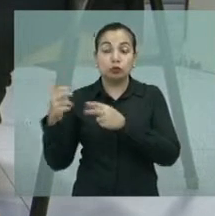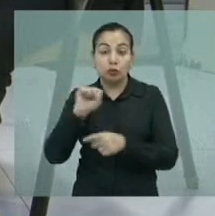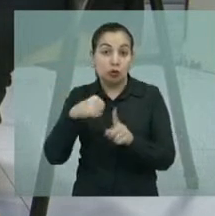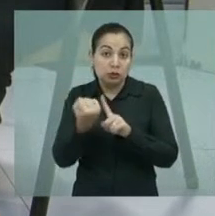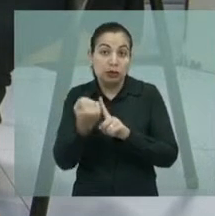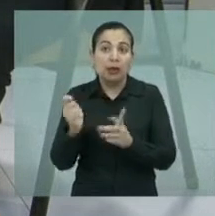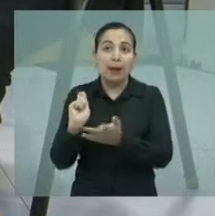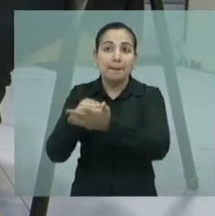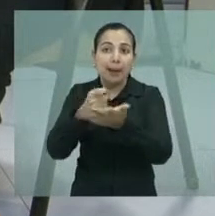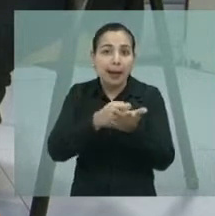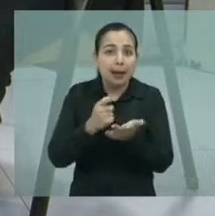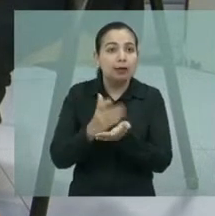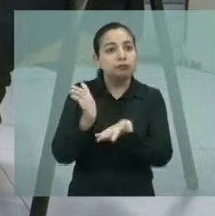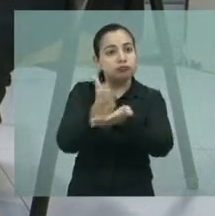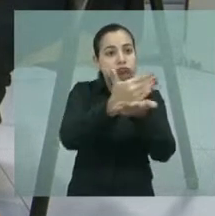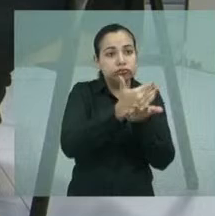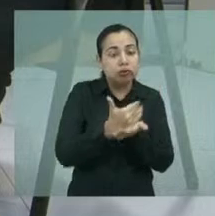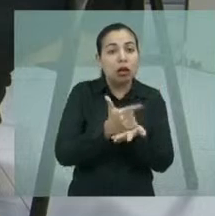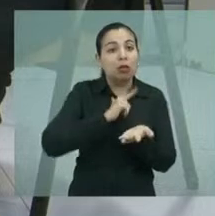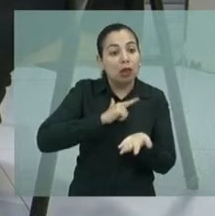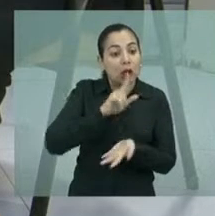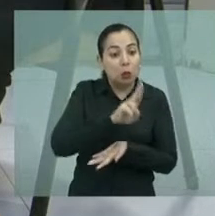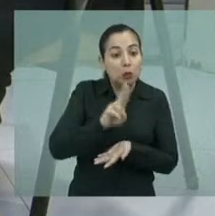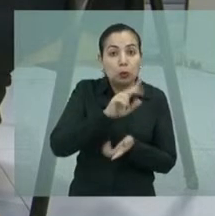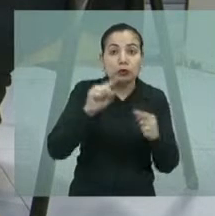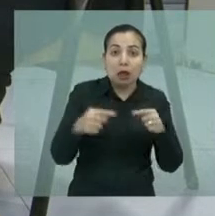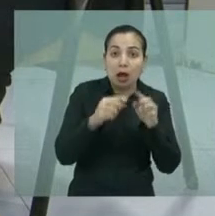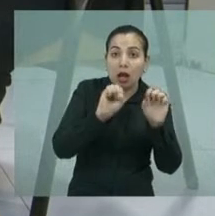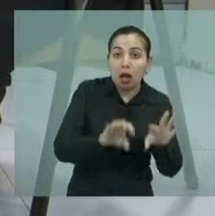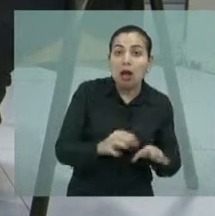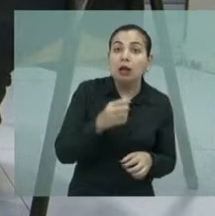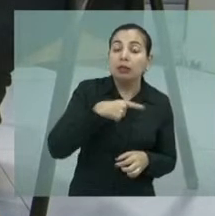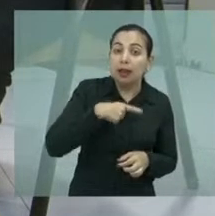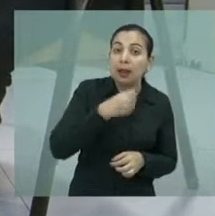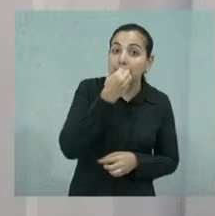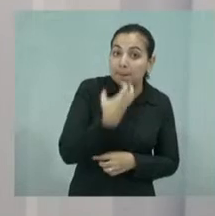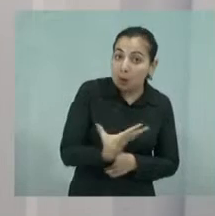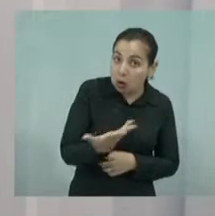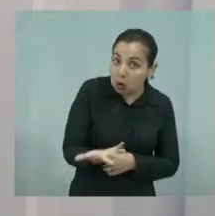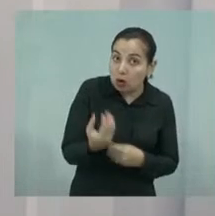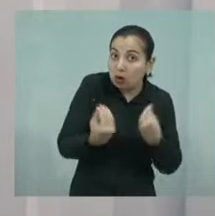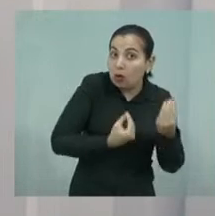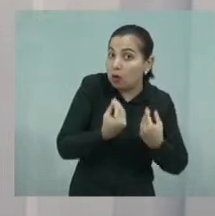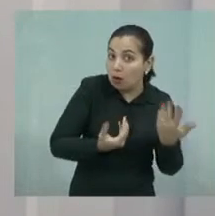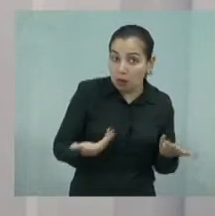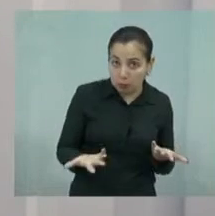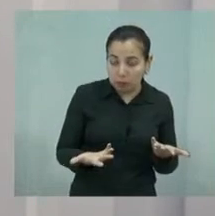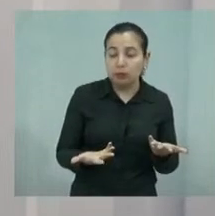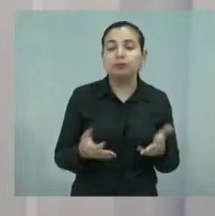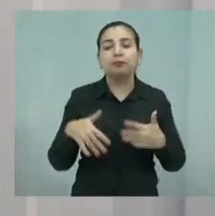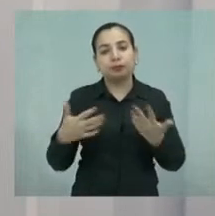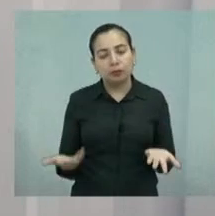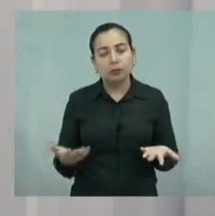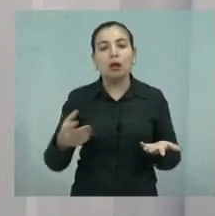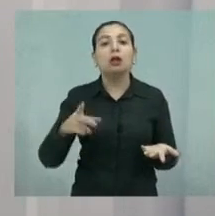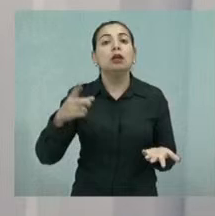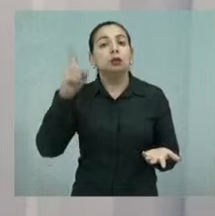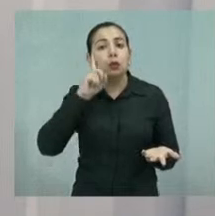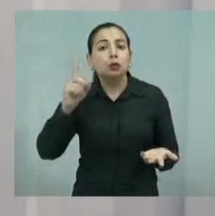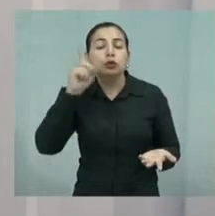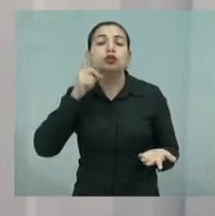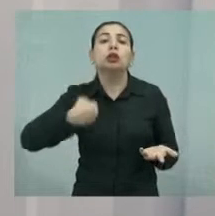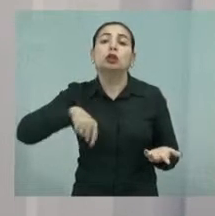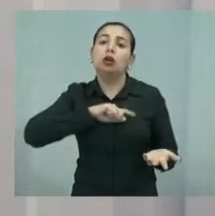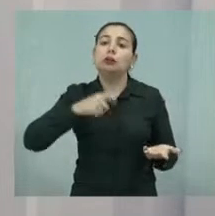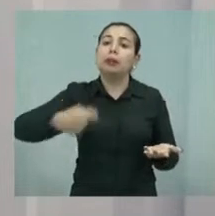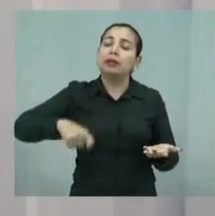escassos, né? Vemos que aumentam muito as demandas nas estruturas de governo, cada dia precisamos investir